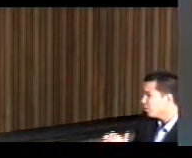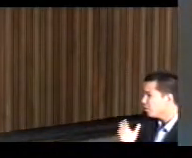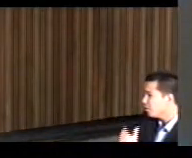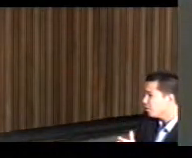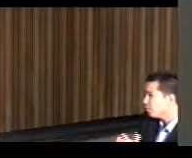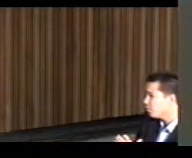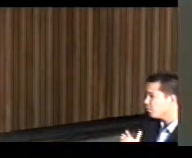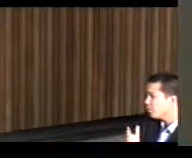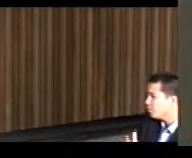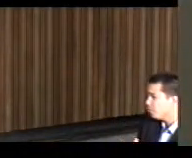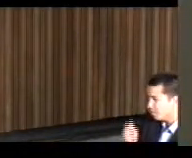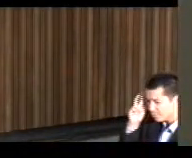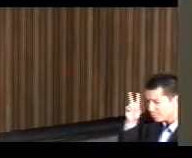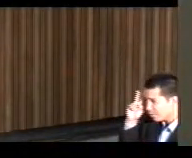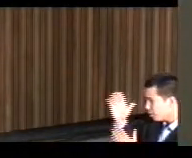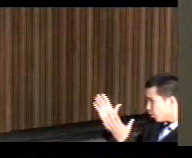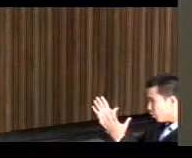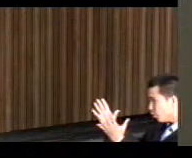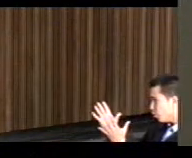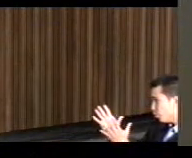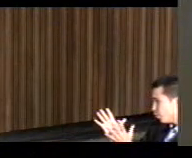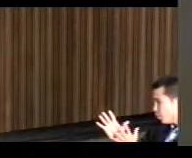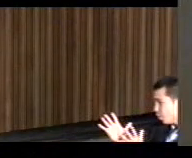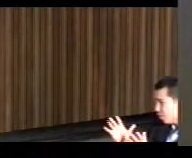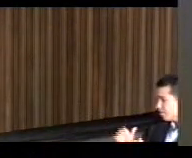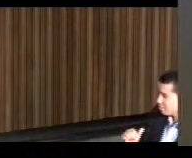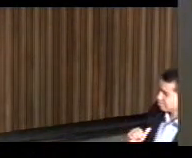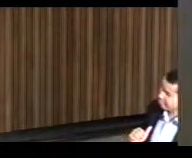Será que esse negócio de Deus funciona?